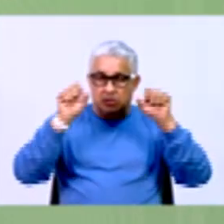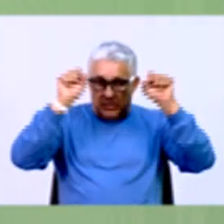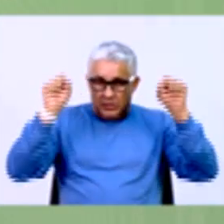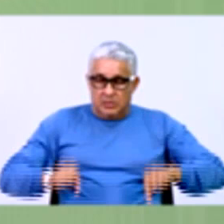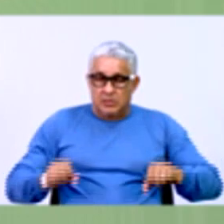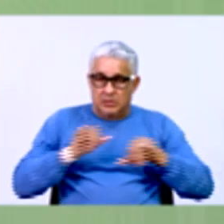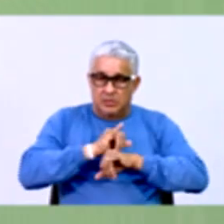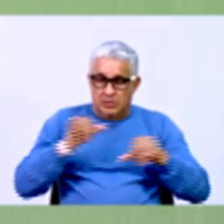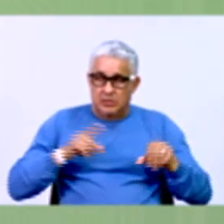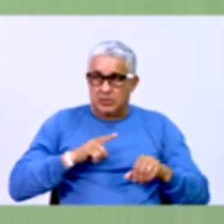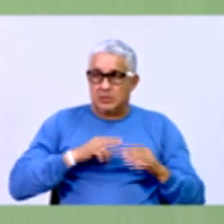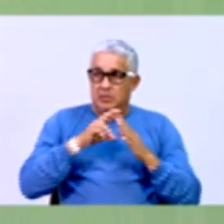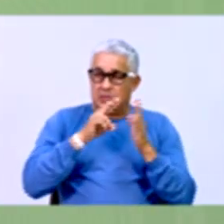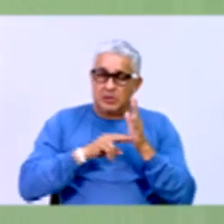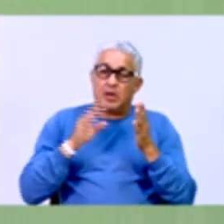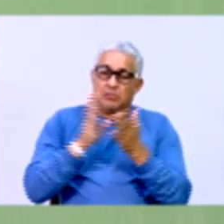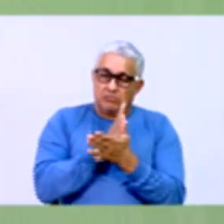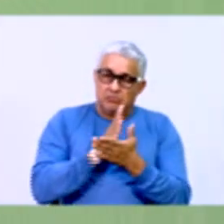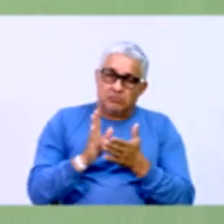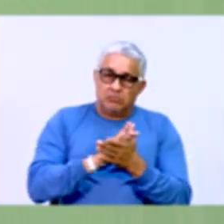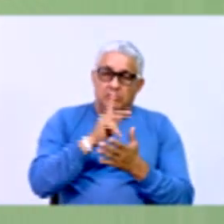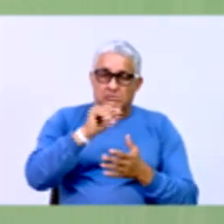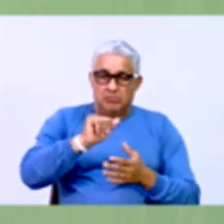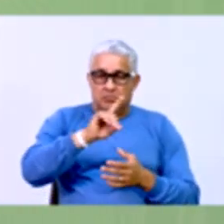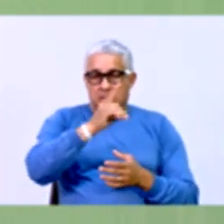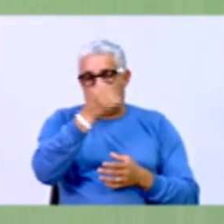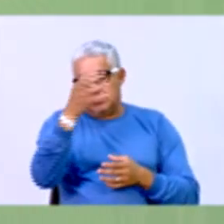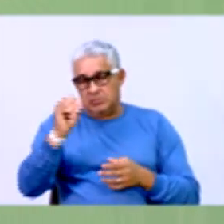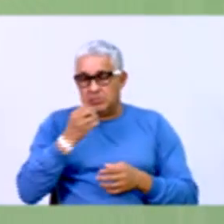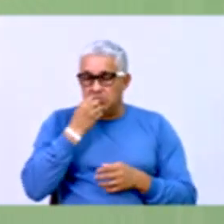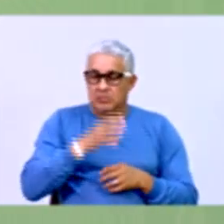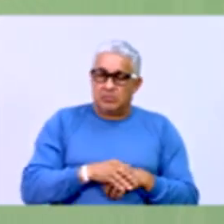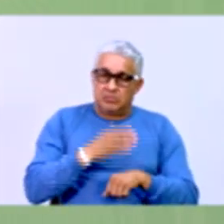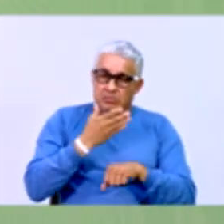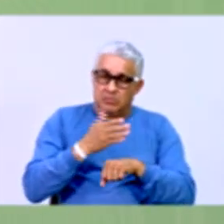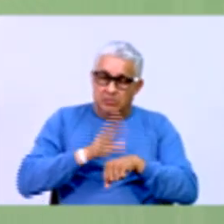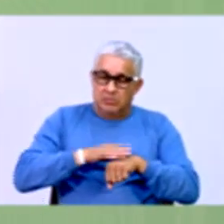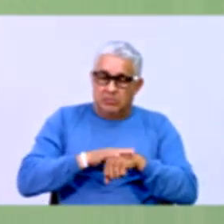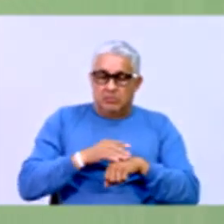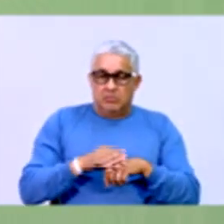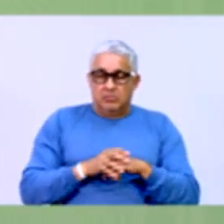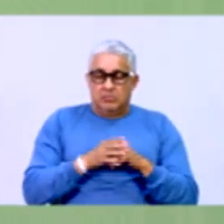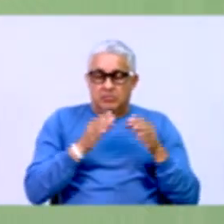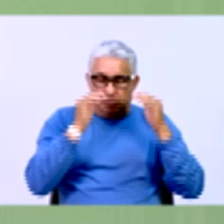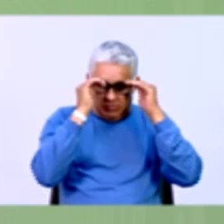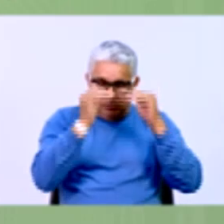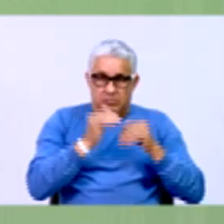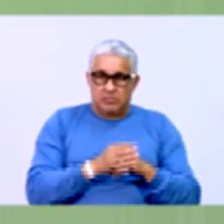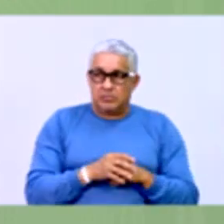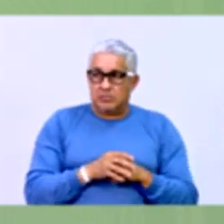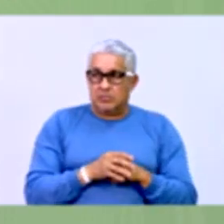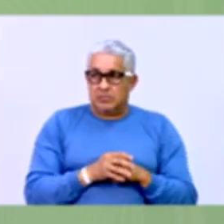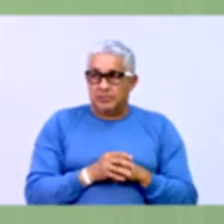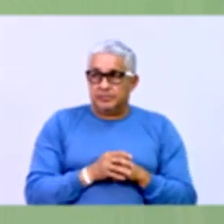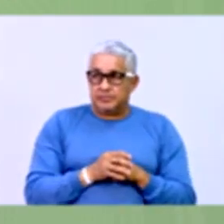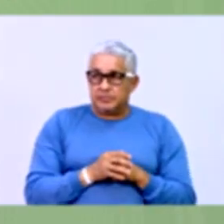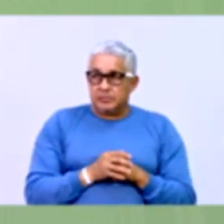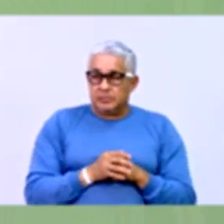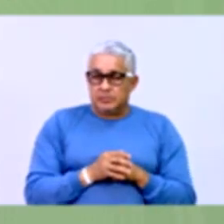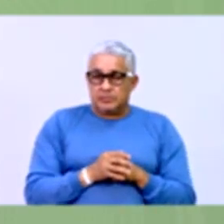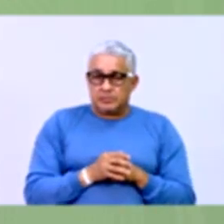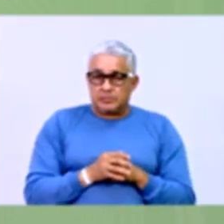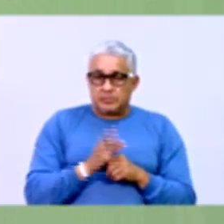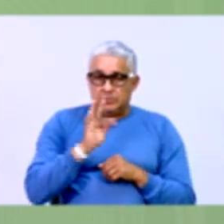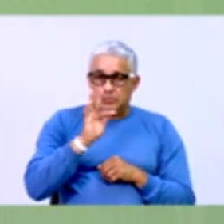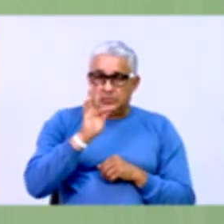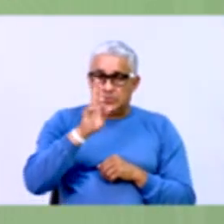colocam aí alguns padrões de boas práticas que são seguidas. Então, segundo esse Código de Ética, as